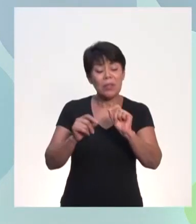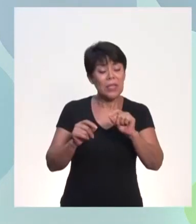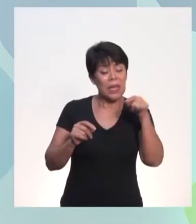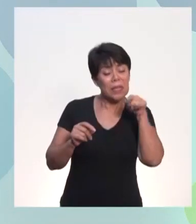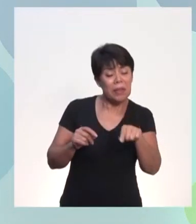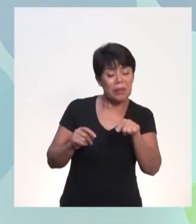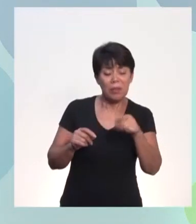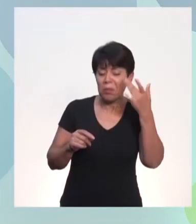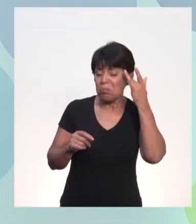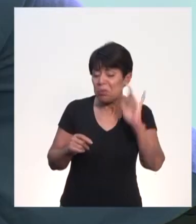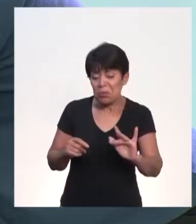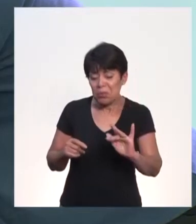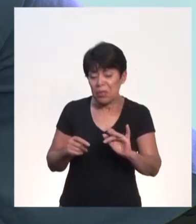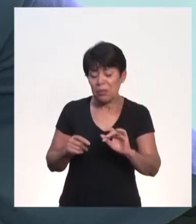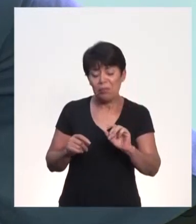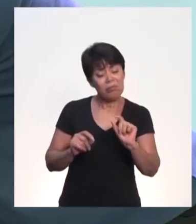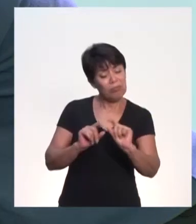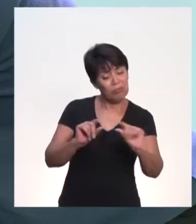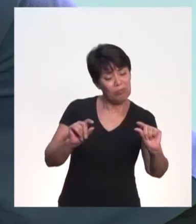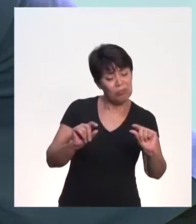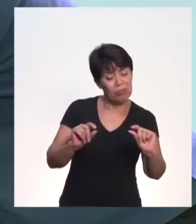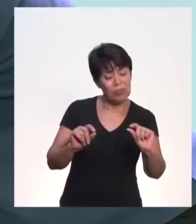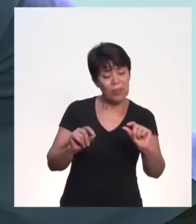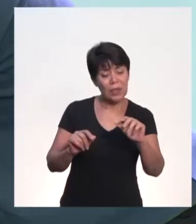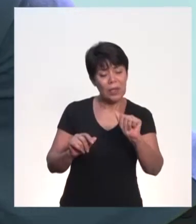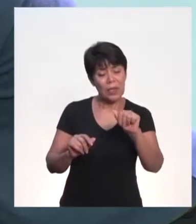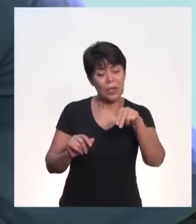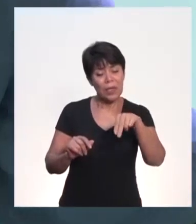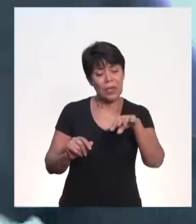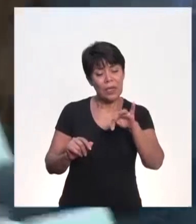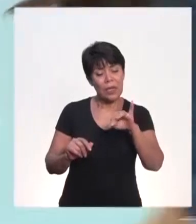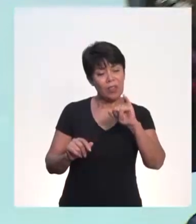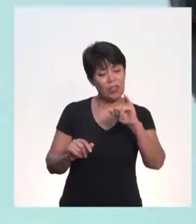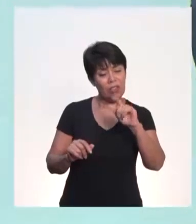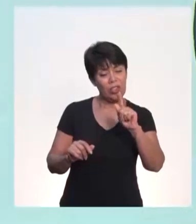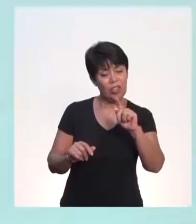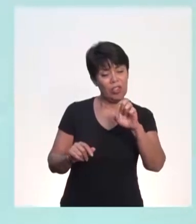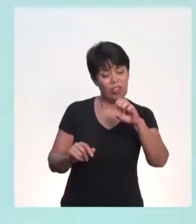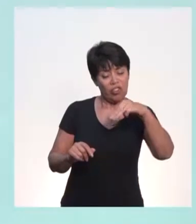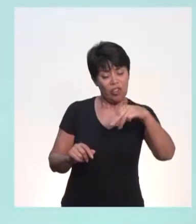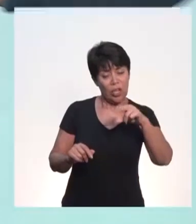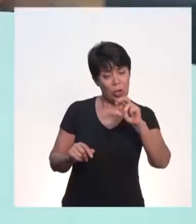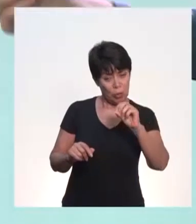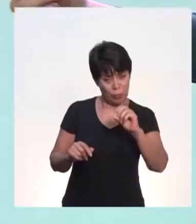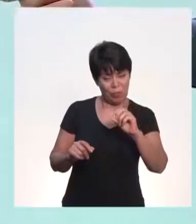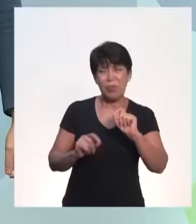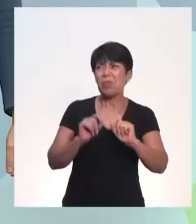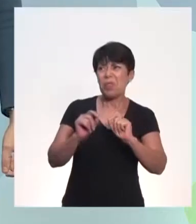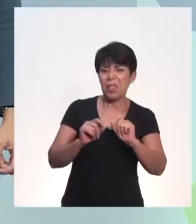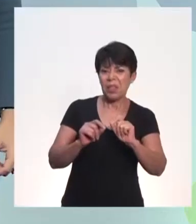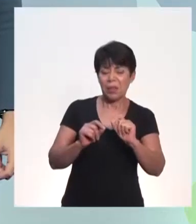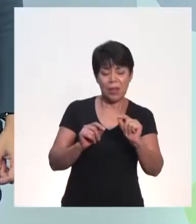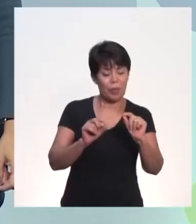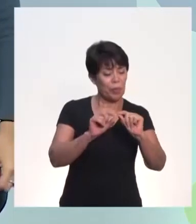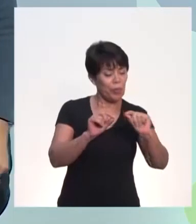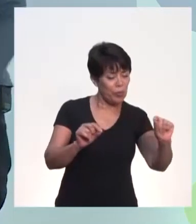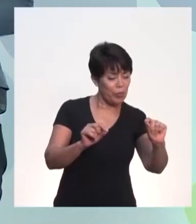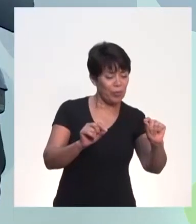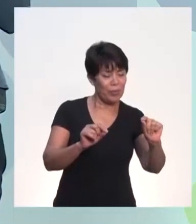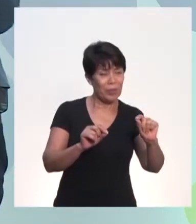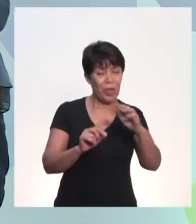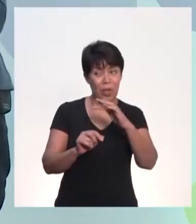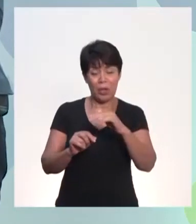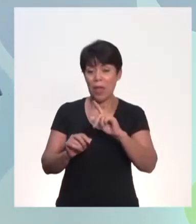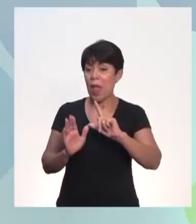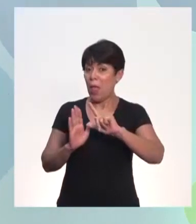aqui. O que é antígeno? Eu vou fazer uma anotação ali para me ajudar